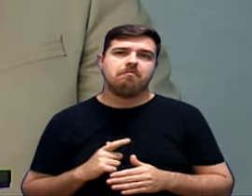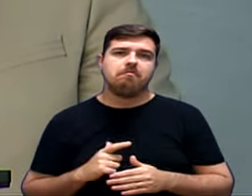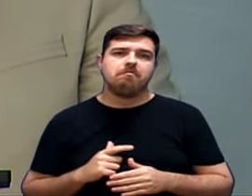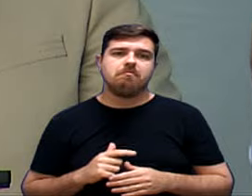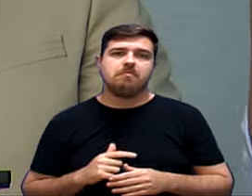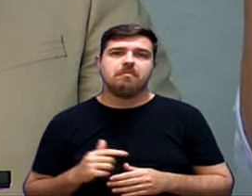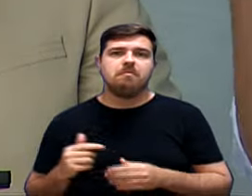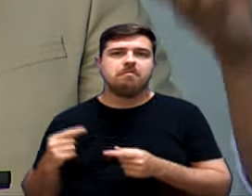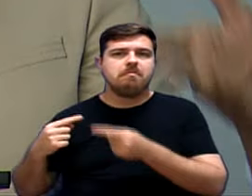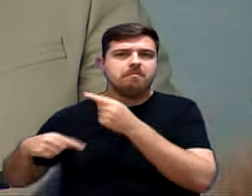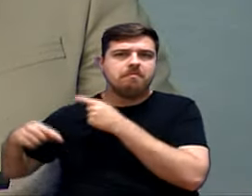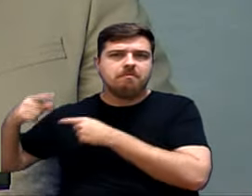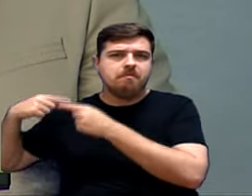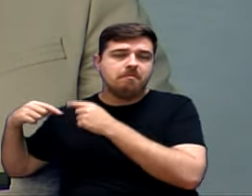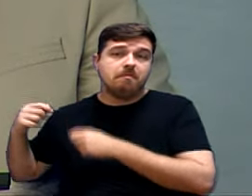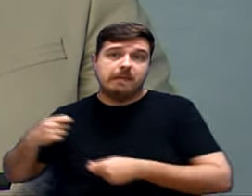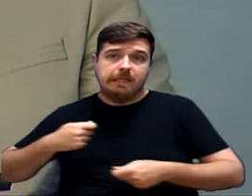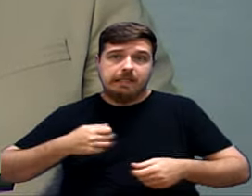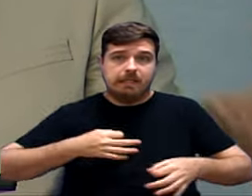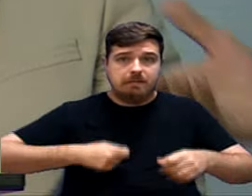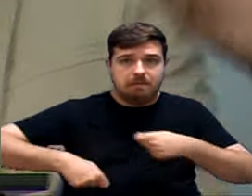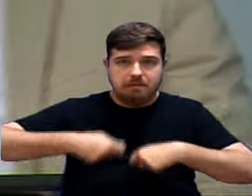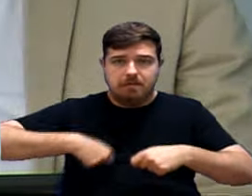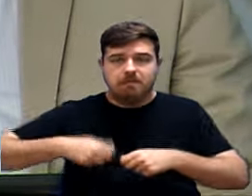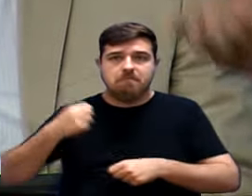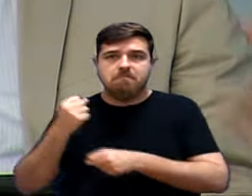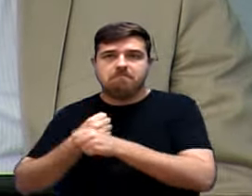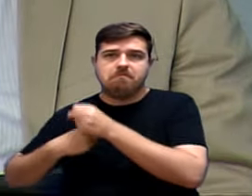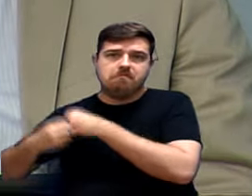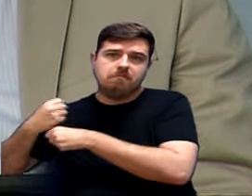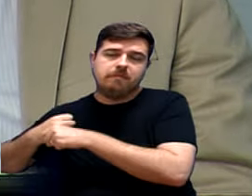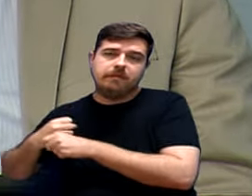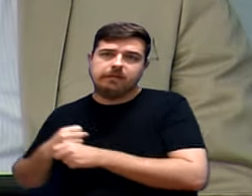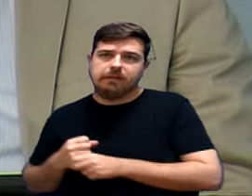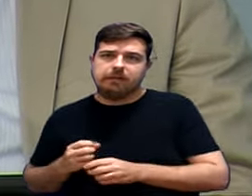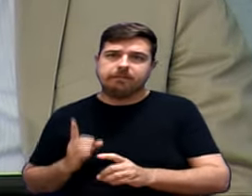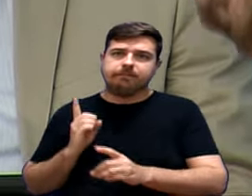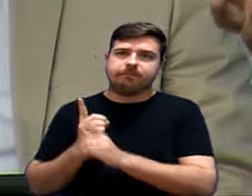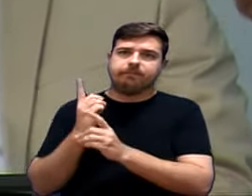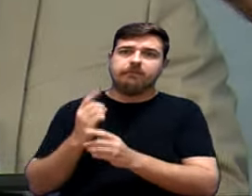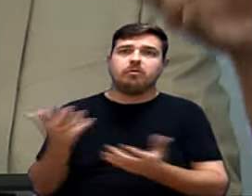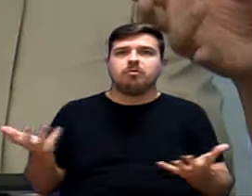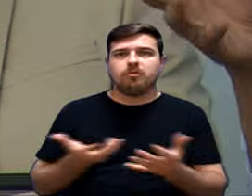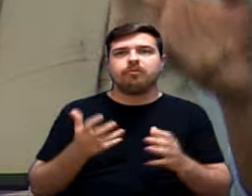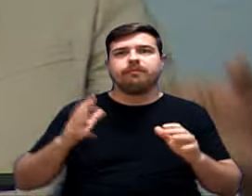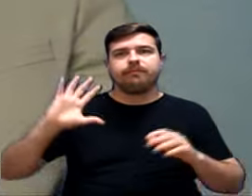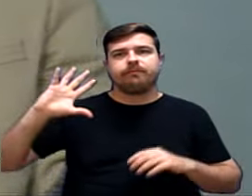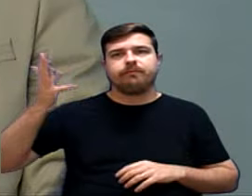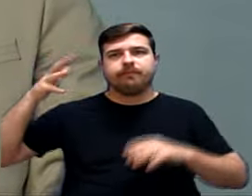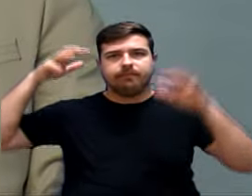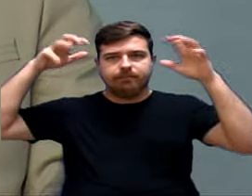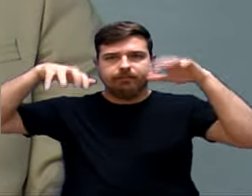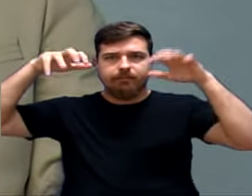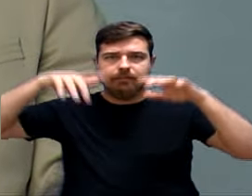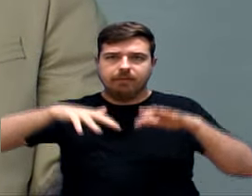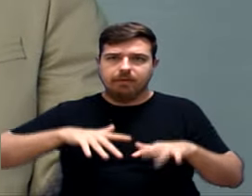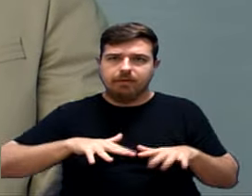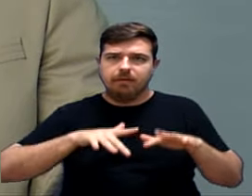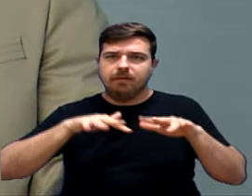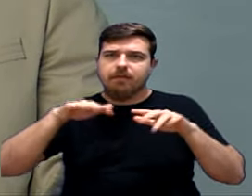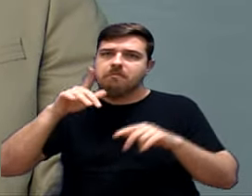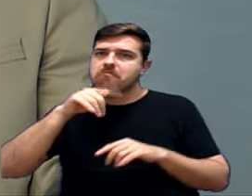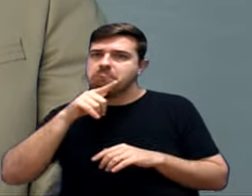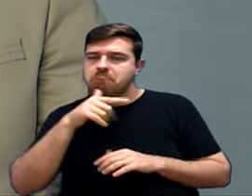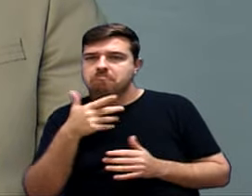são heranças né de administrações passadas que não olhou e hoje tem alagamento enchente enfim a minha